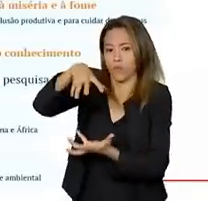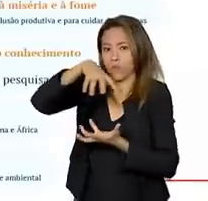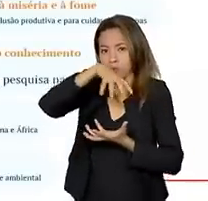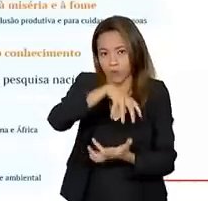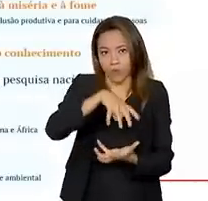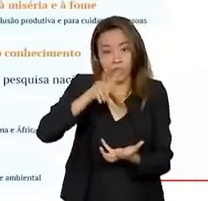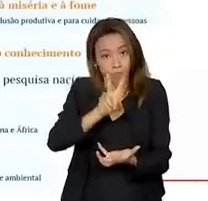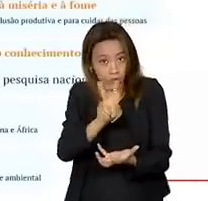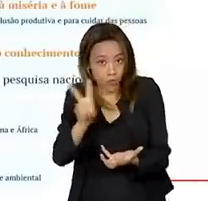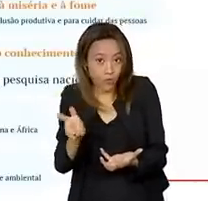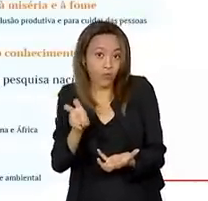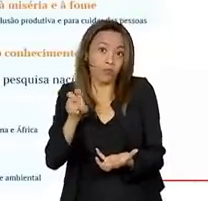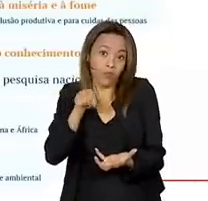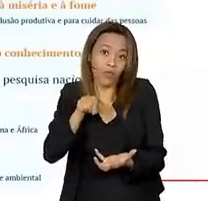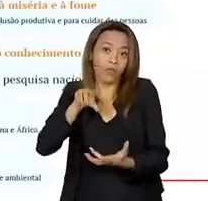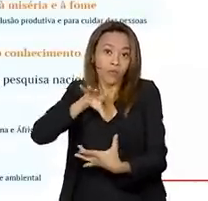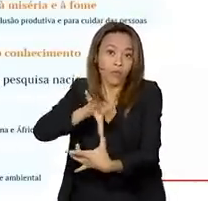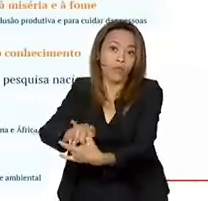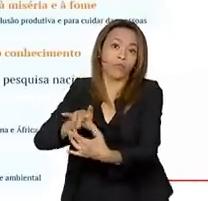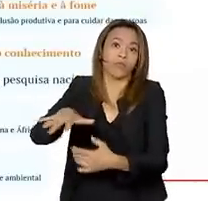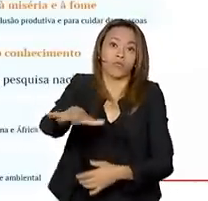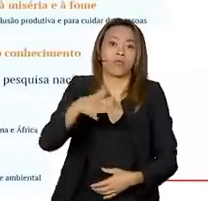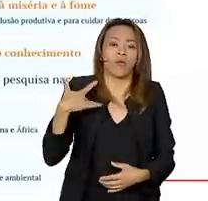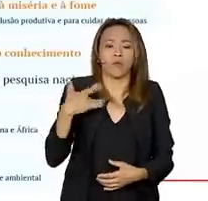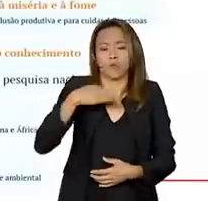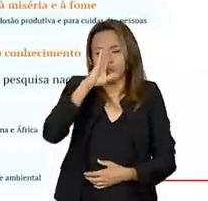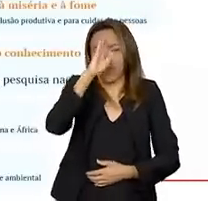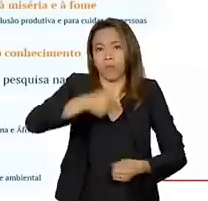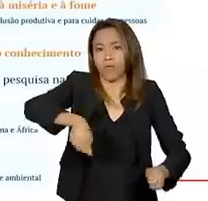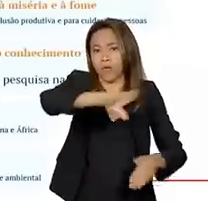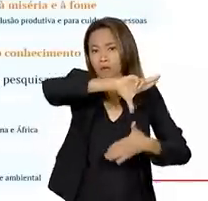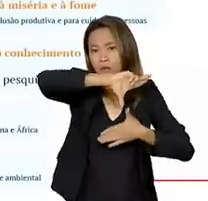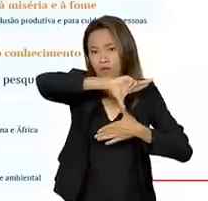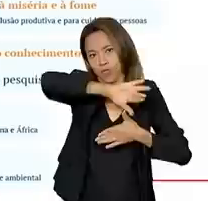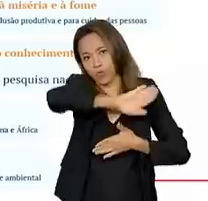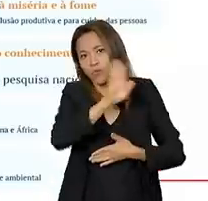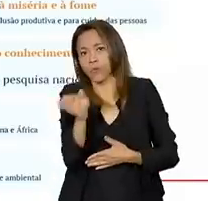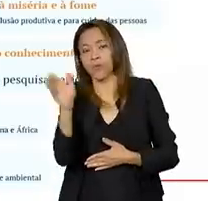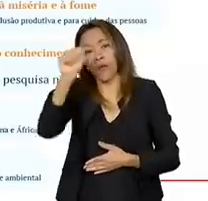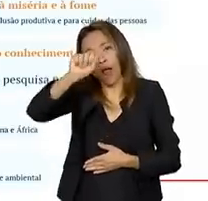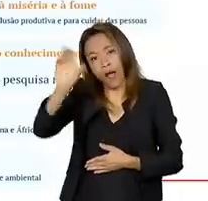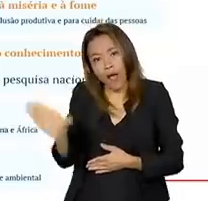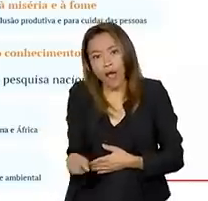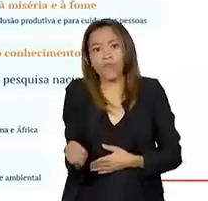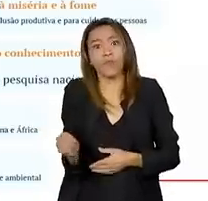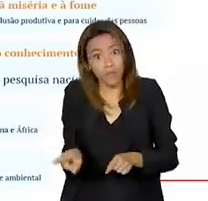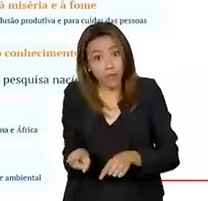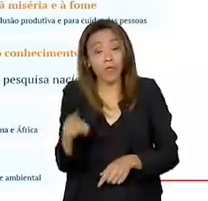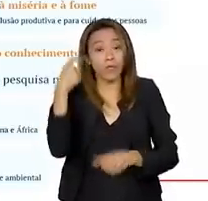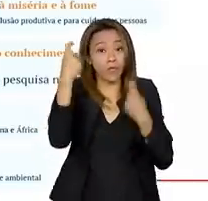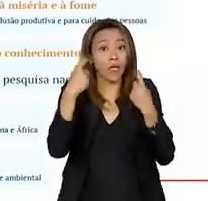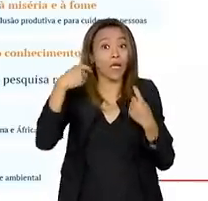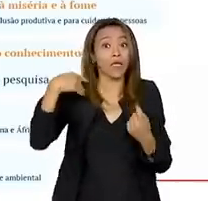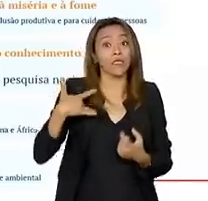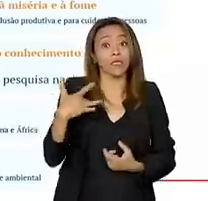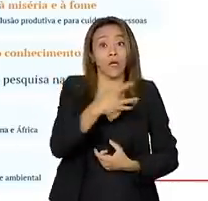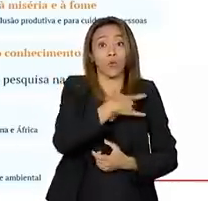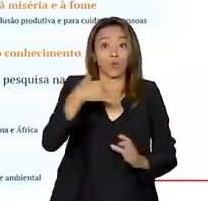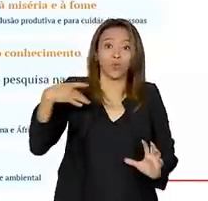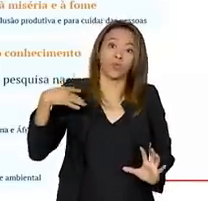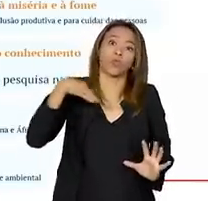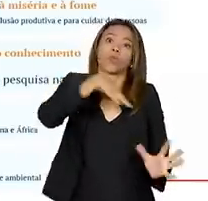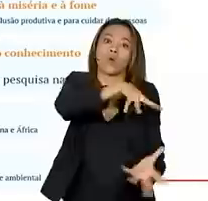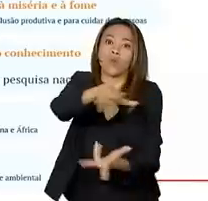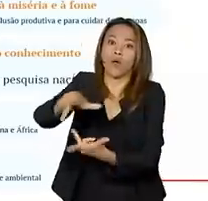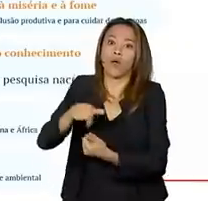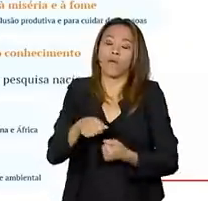integração produtiva, com destaque América Latina e África, mas podemos falar da saúde global. No âmbito da